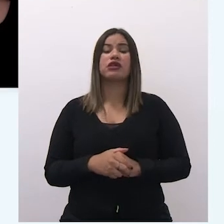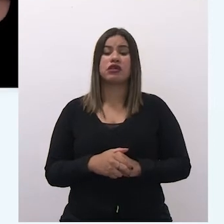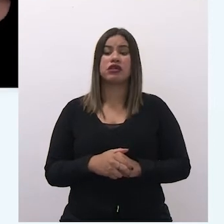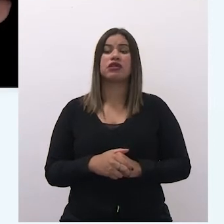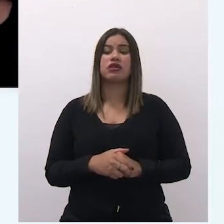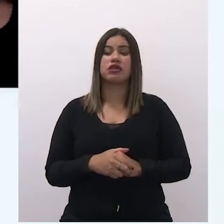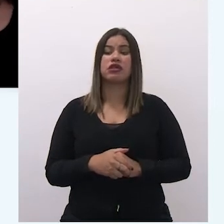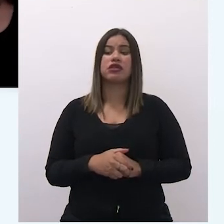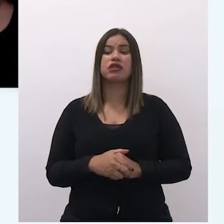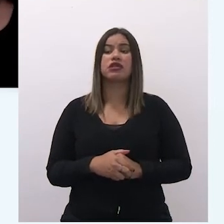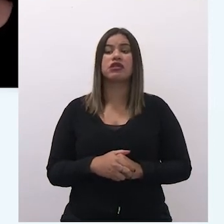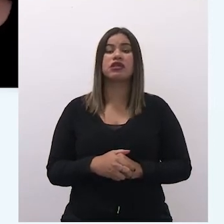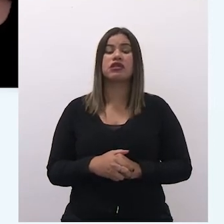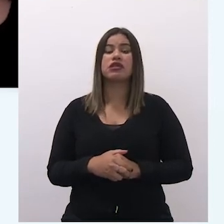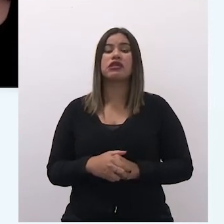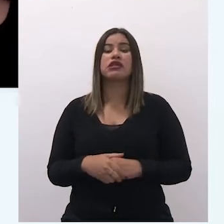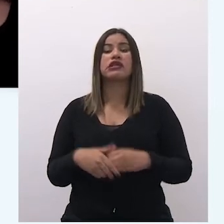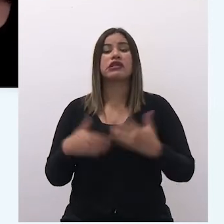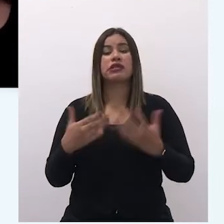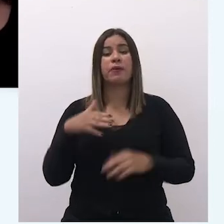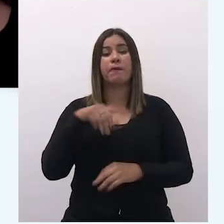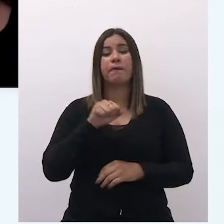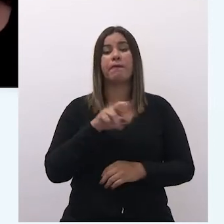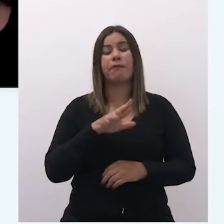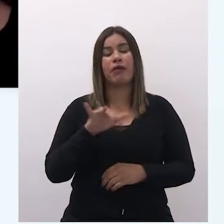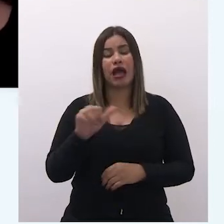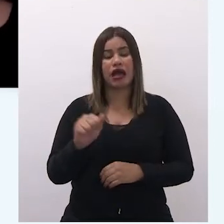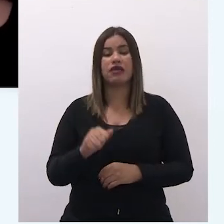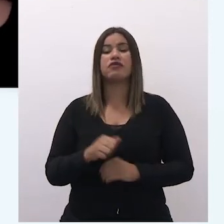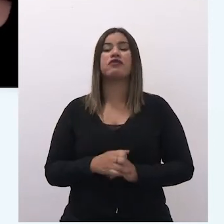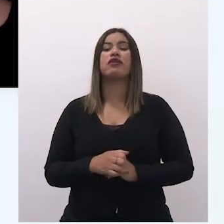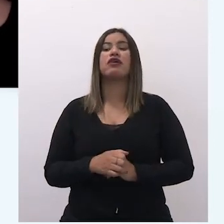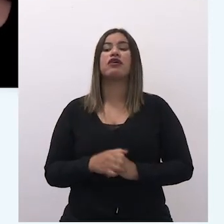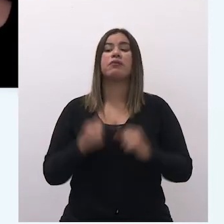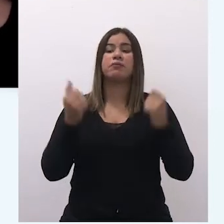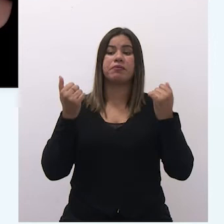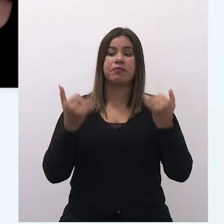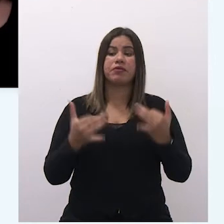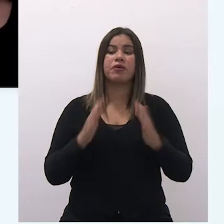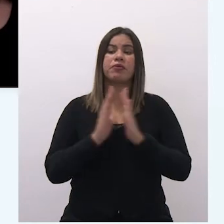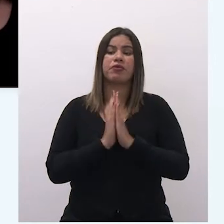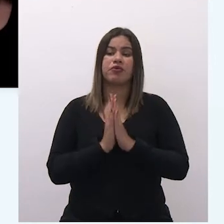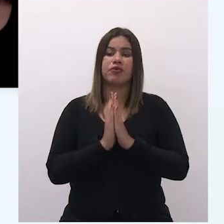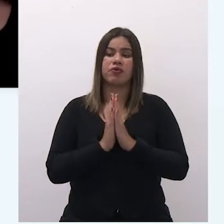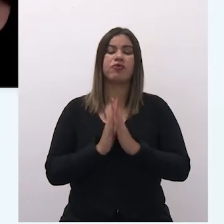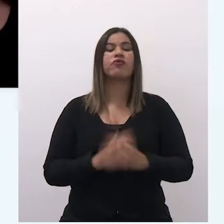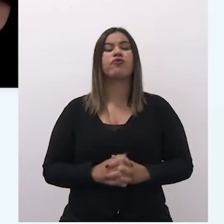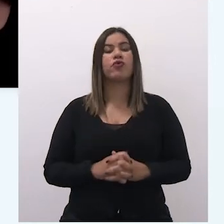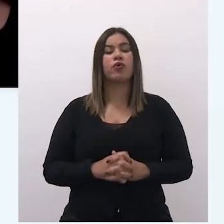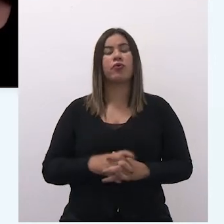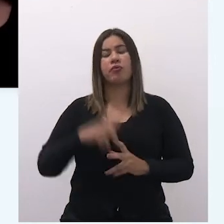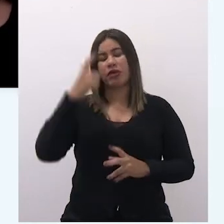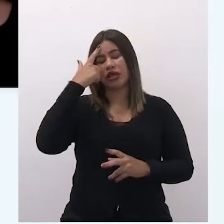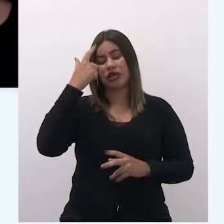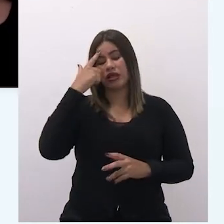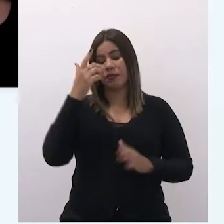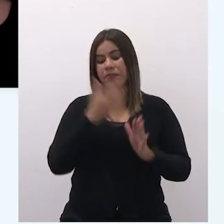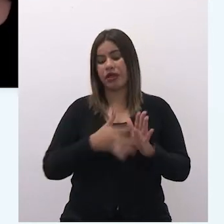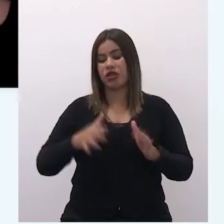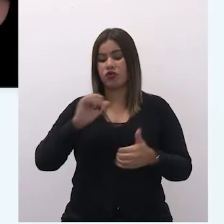ensino médio. Então, Márcia, eu gostaria que você falasse o seguinte, considerando essa fase de